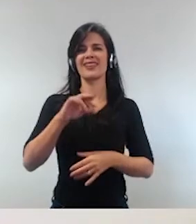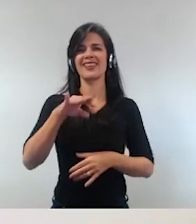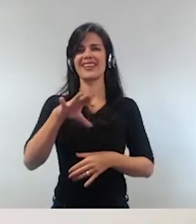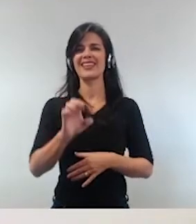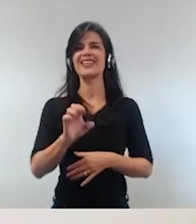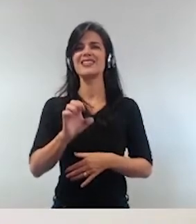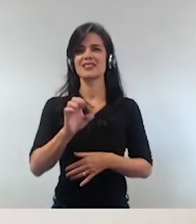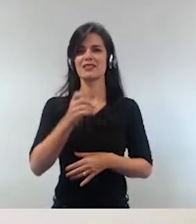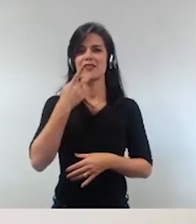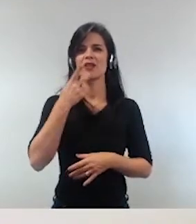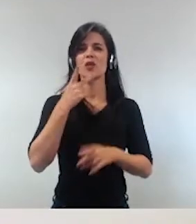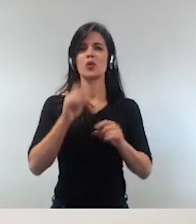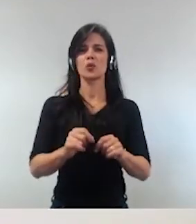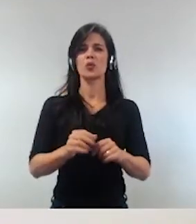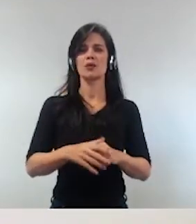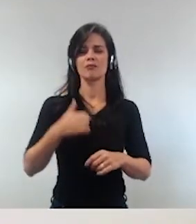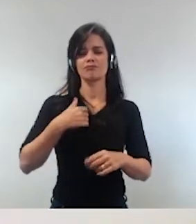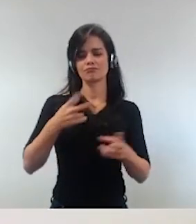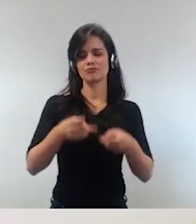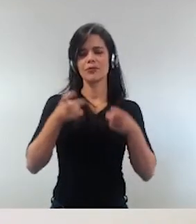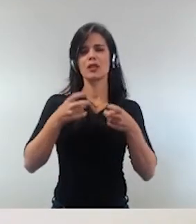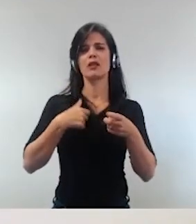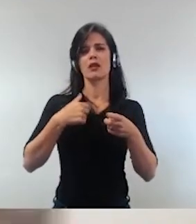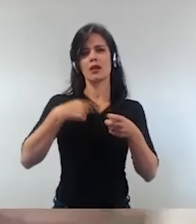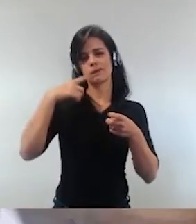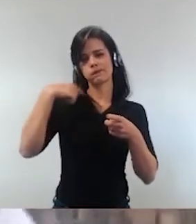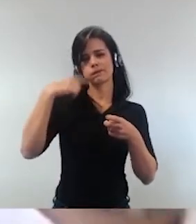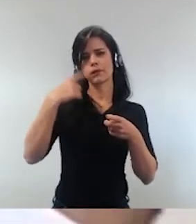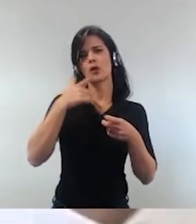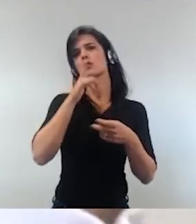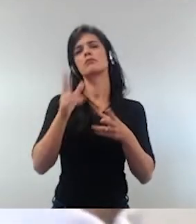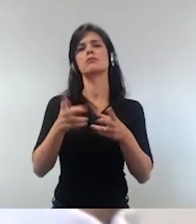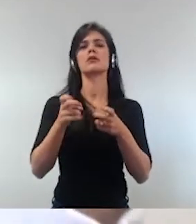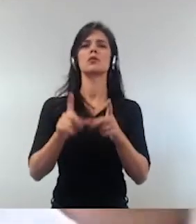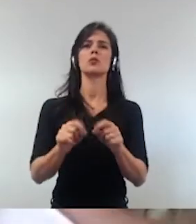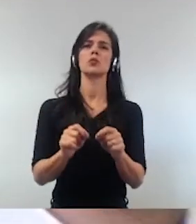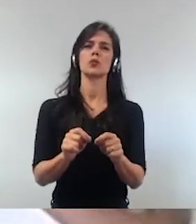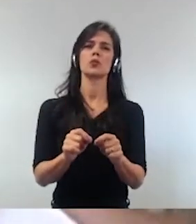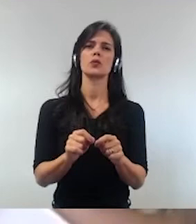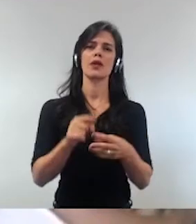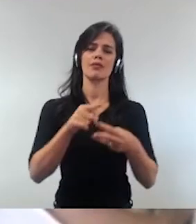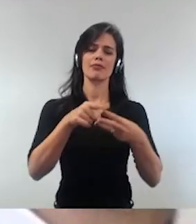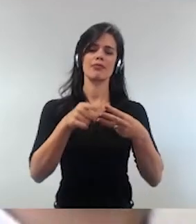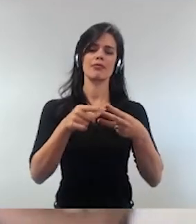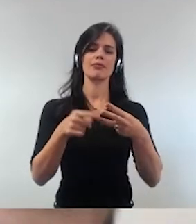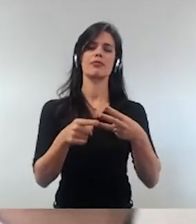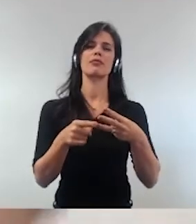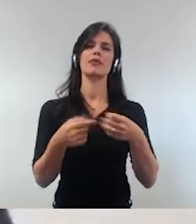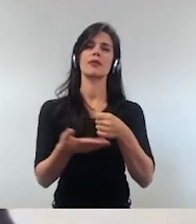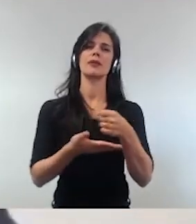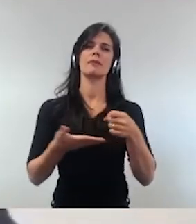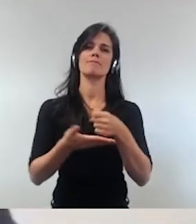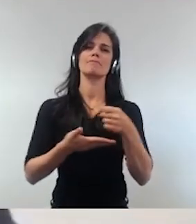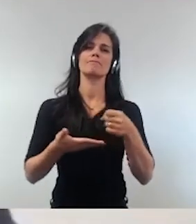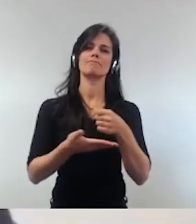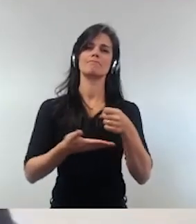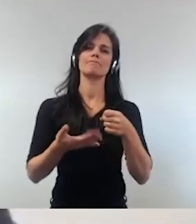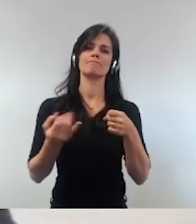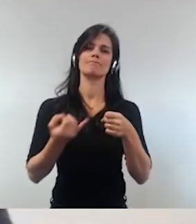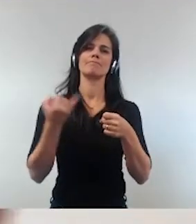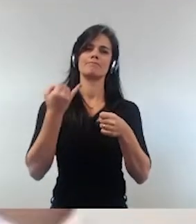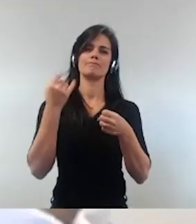ali a atenção, como advogado, 3 princípios